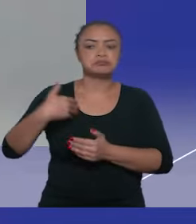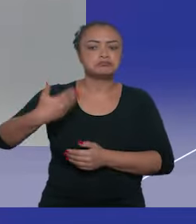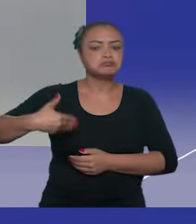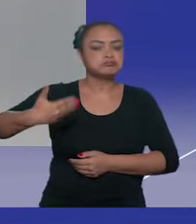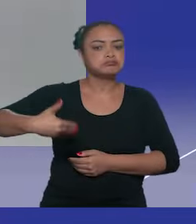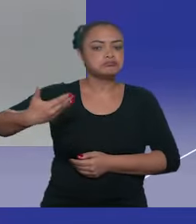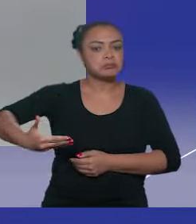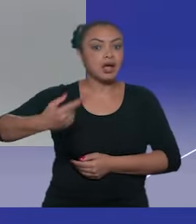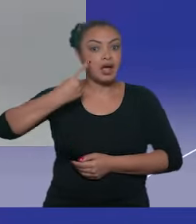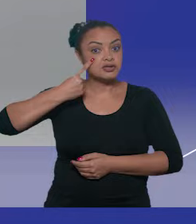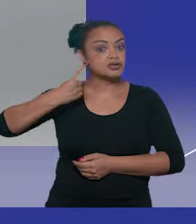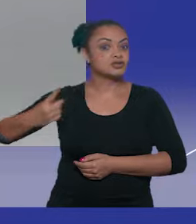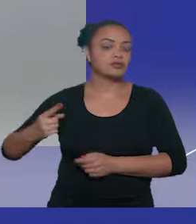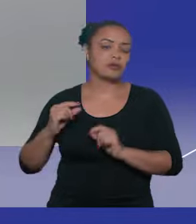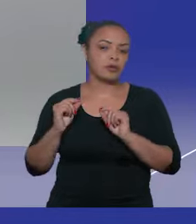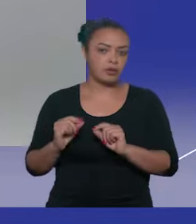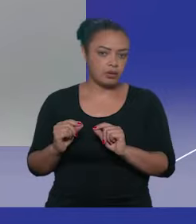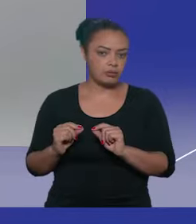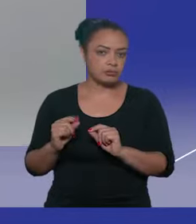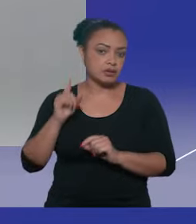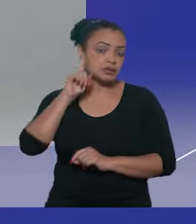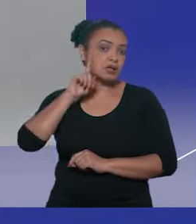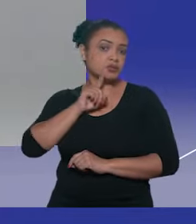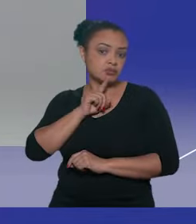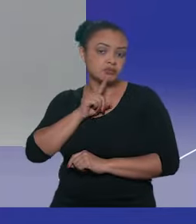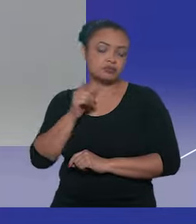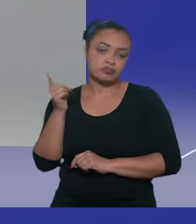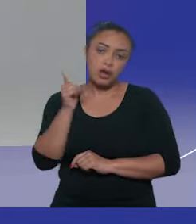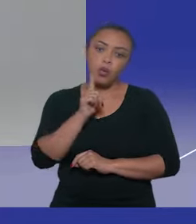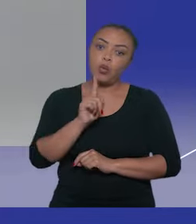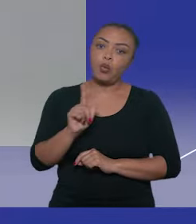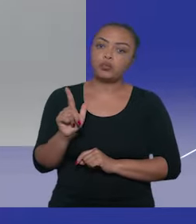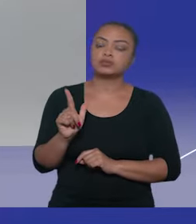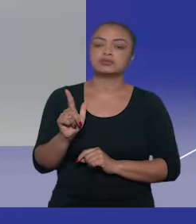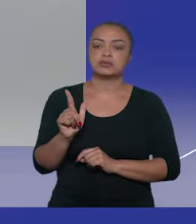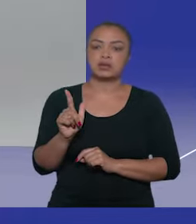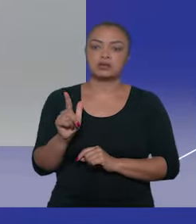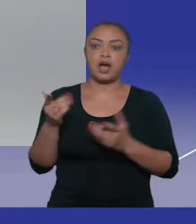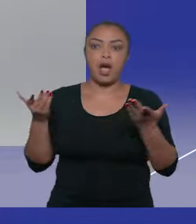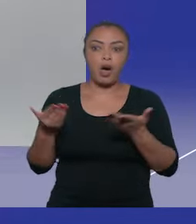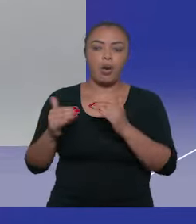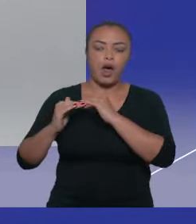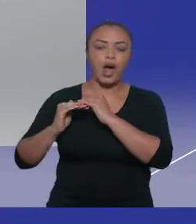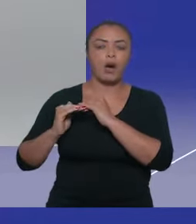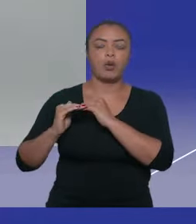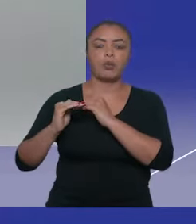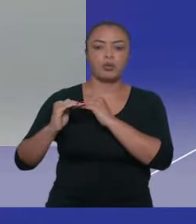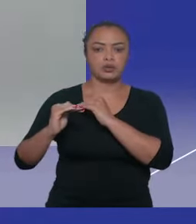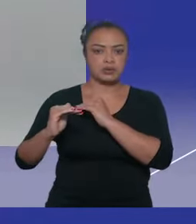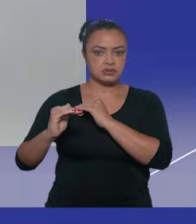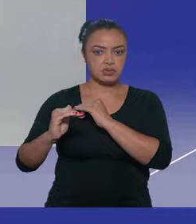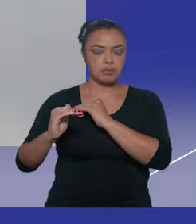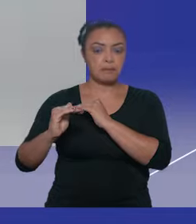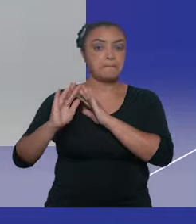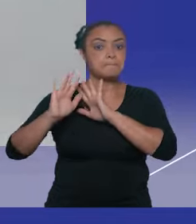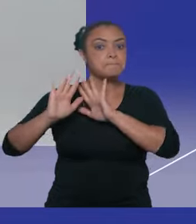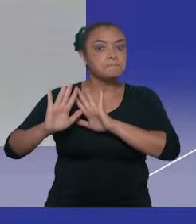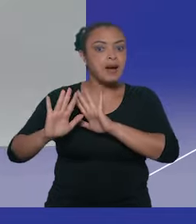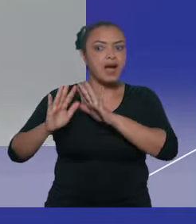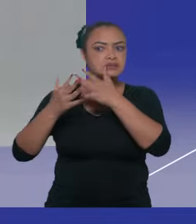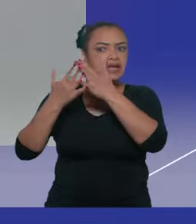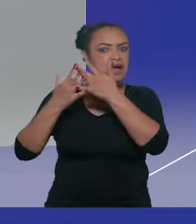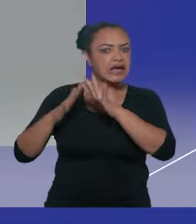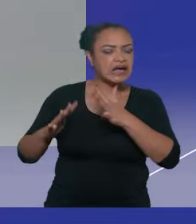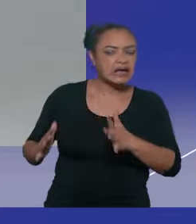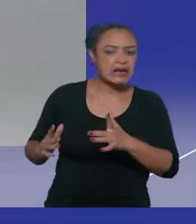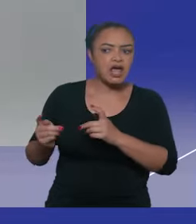E passou um tempo e a gente está vendo que a atividade dos Estados Unidos está dando alguns sinais de acomodação, mas não está